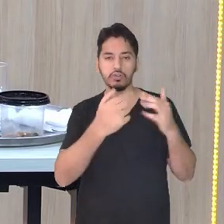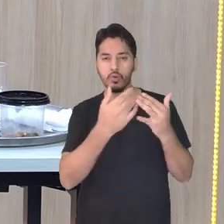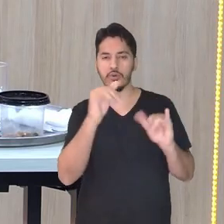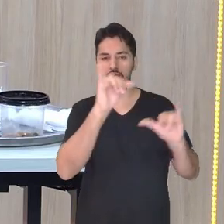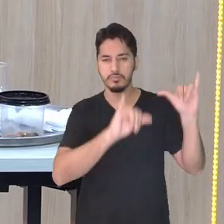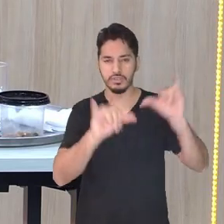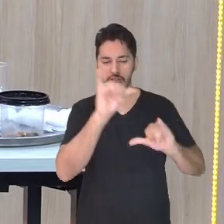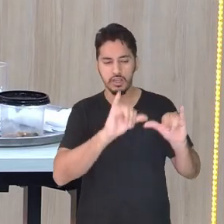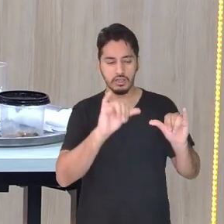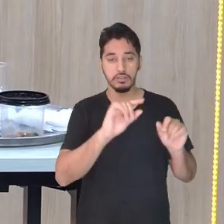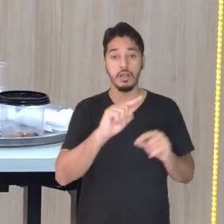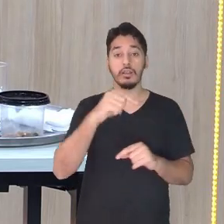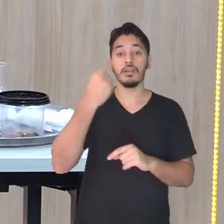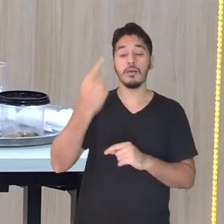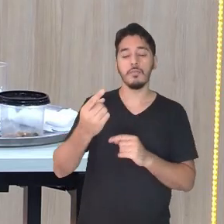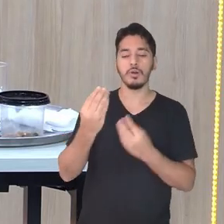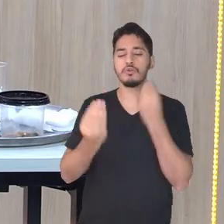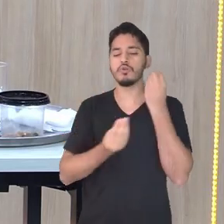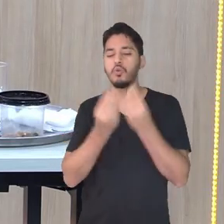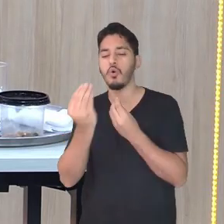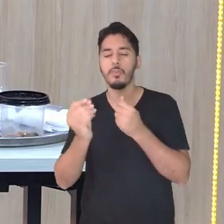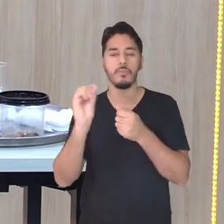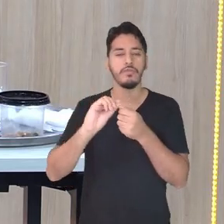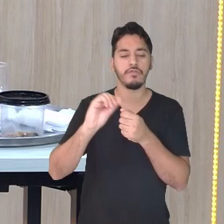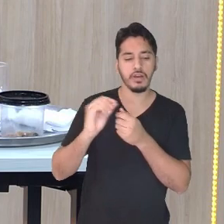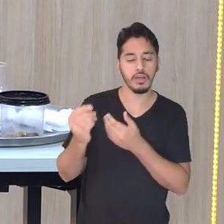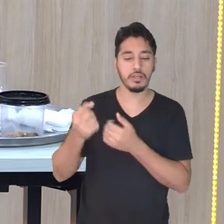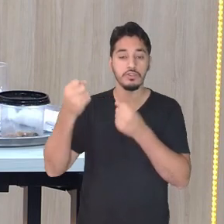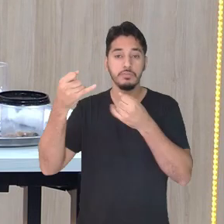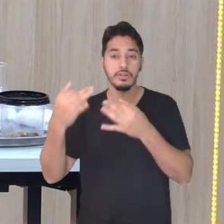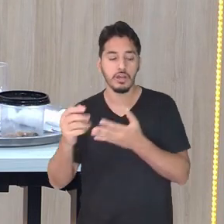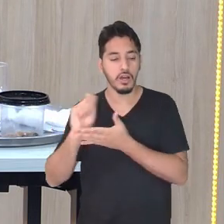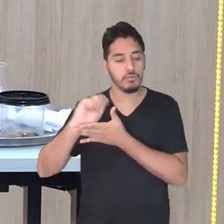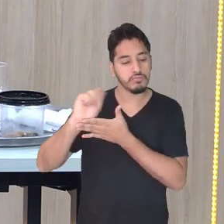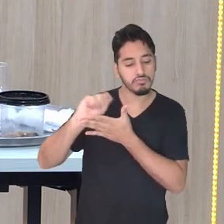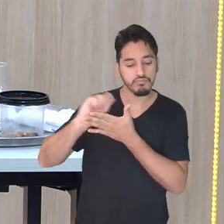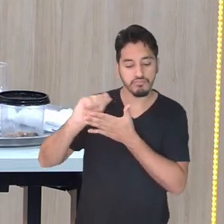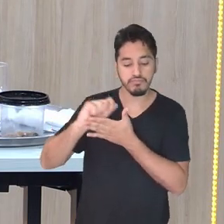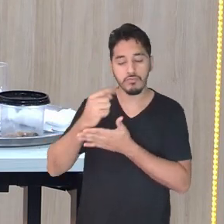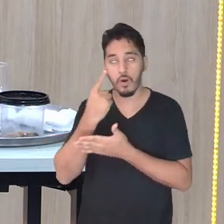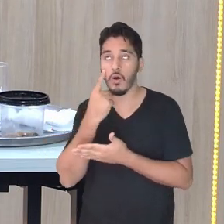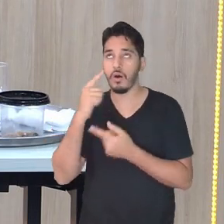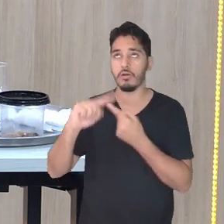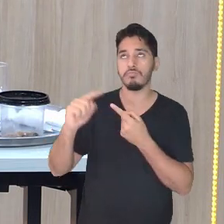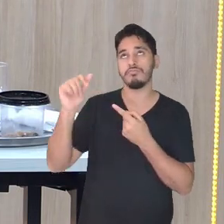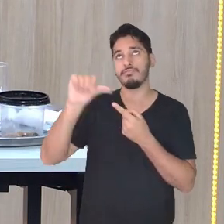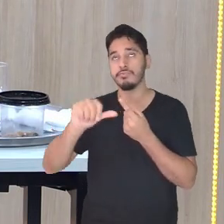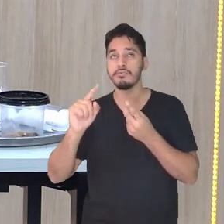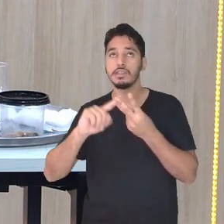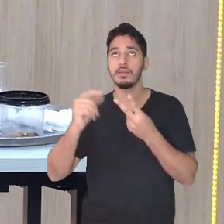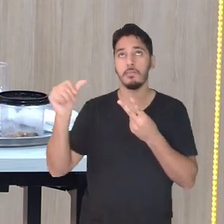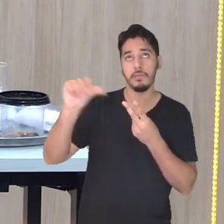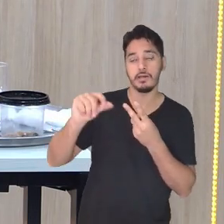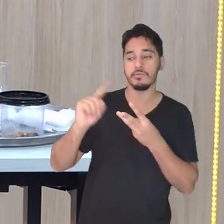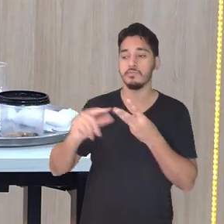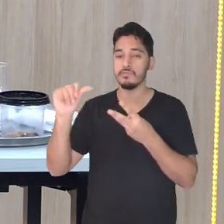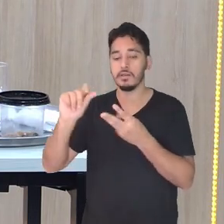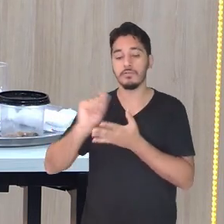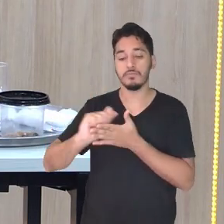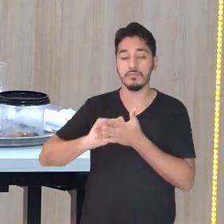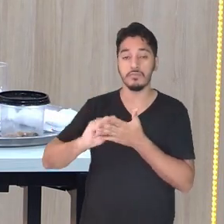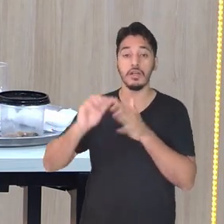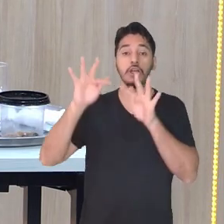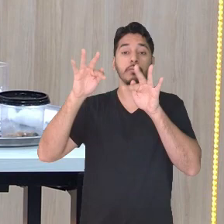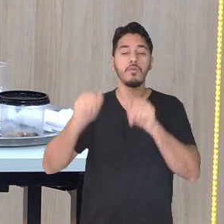substâncias, e depois o procedimento, onde a gente vai colocar o que foi feito primeiro, o que foi feito segundo, e por fim,